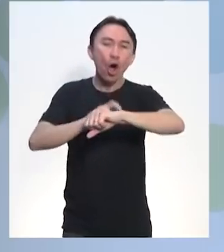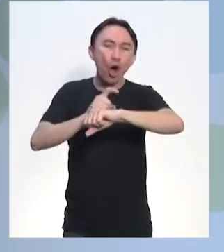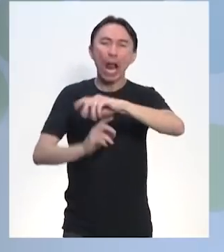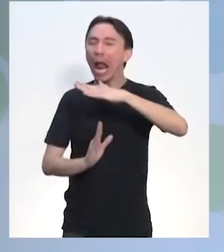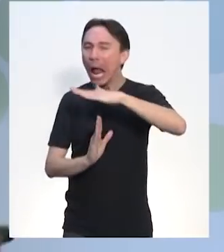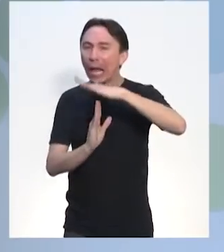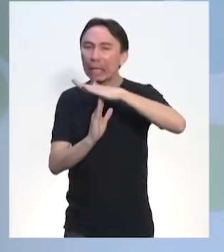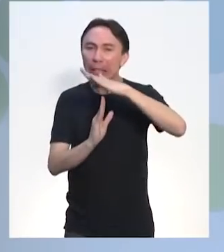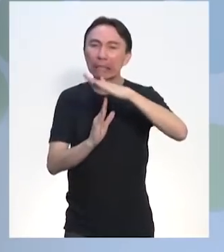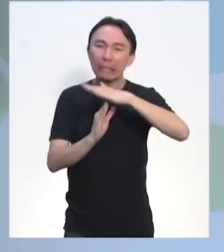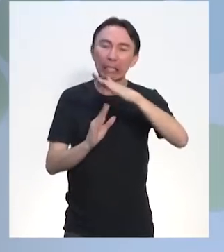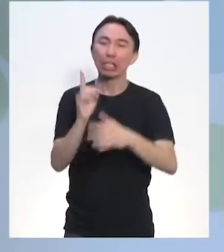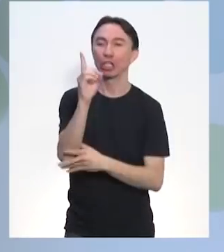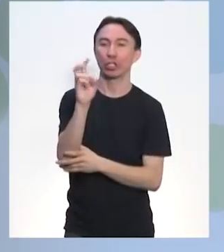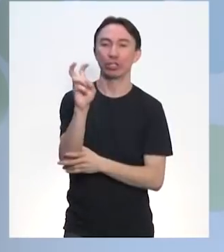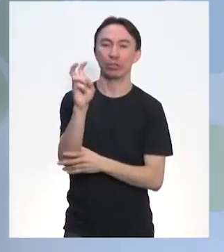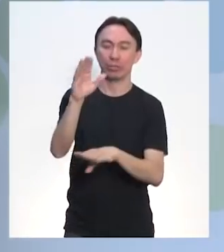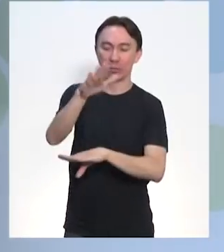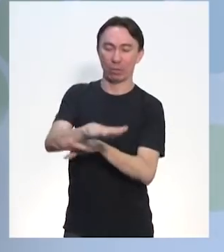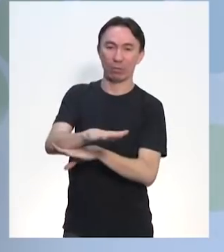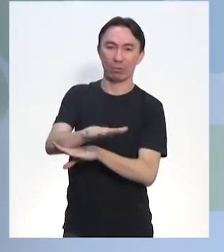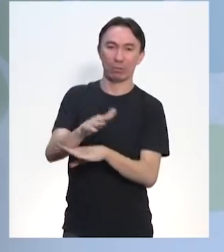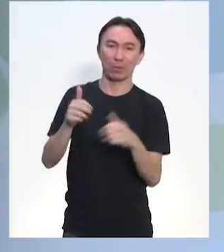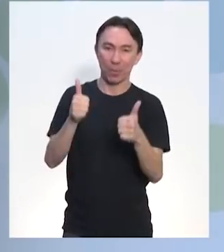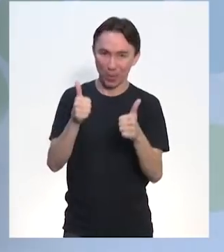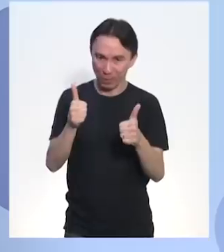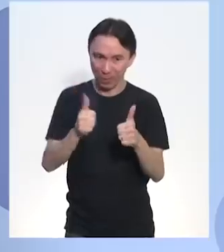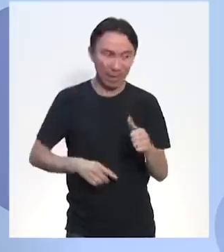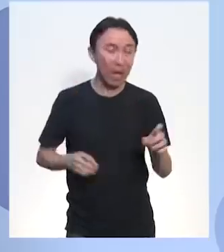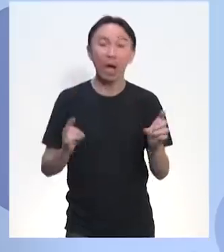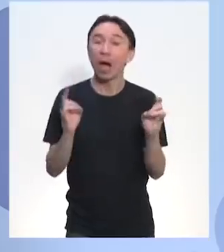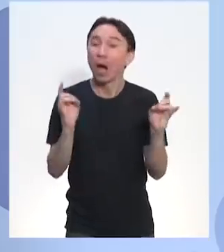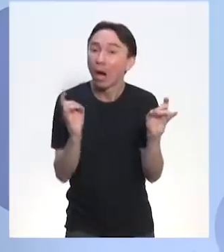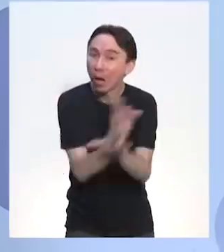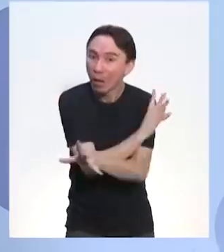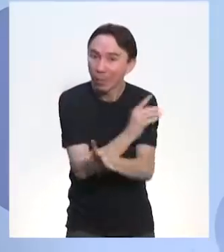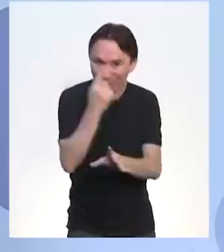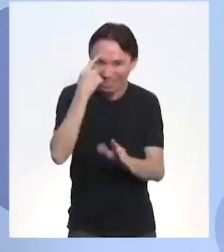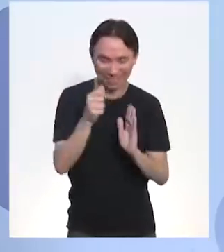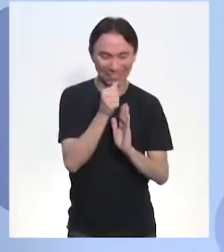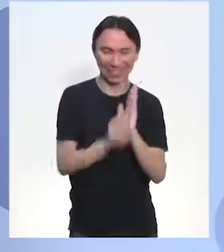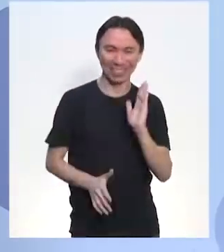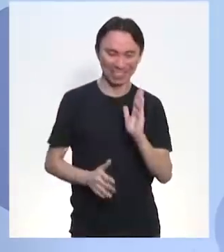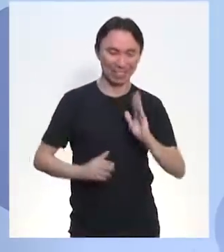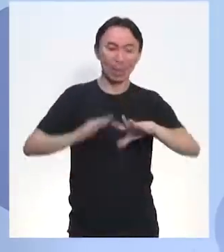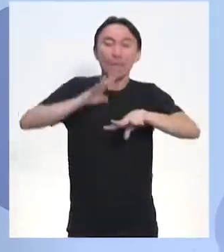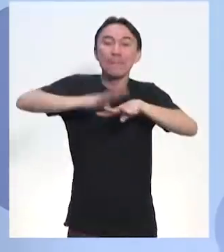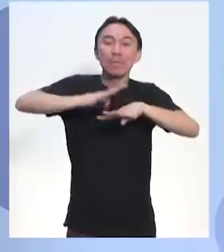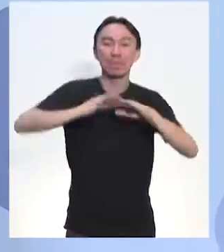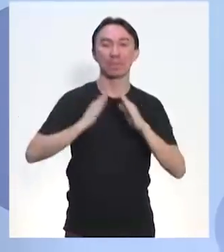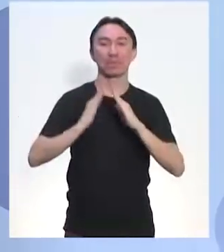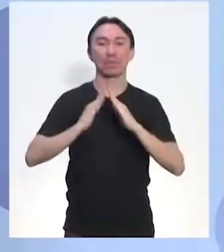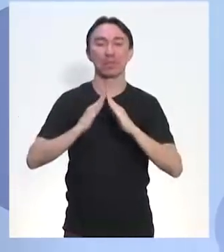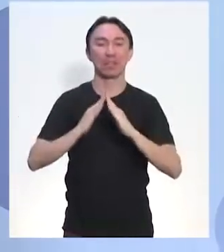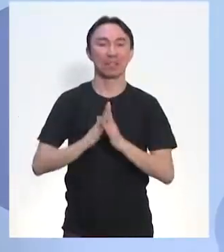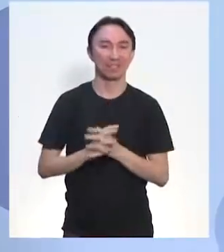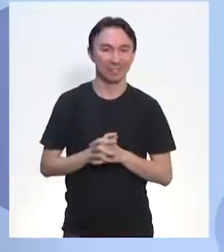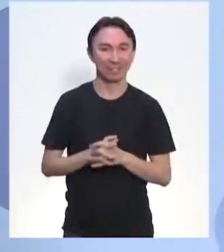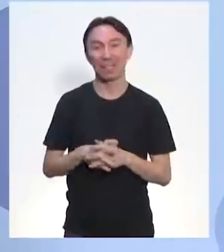nós encerramos essa atividade no Matemática em Casa. Exatamente. E aí vai entrar a nossa parte da